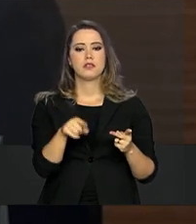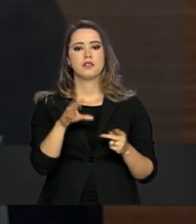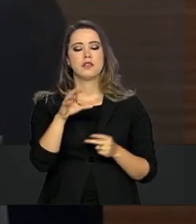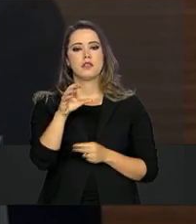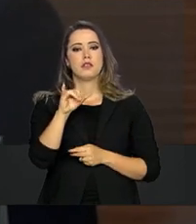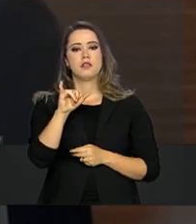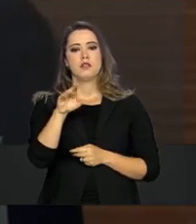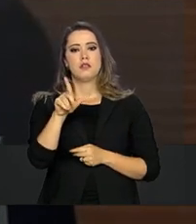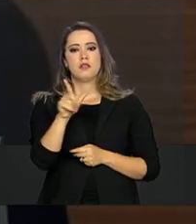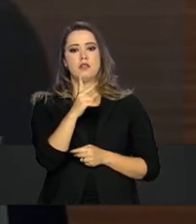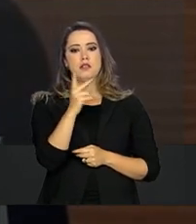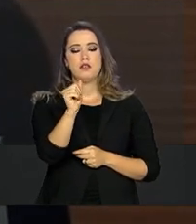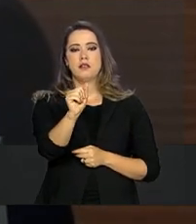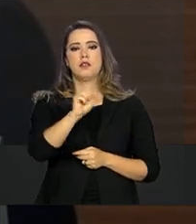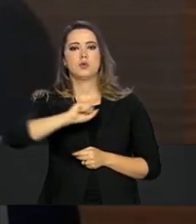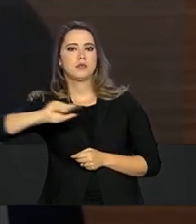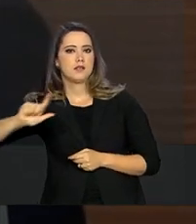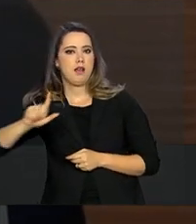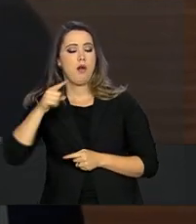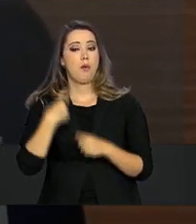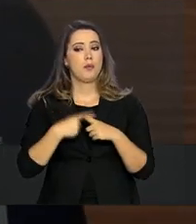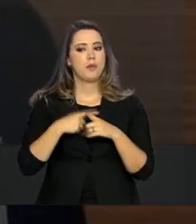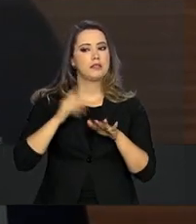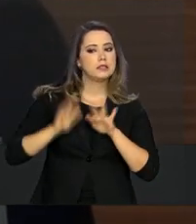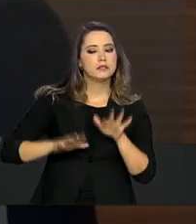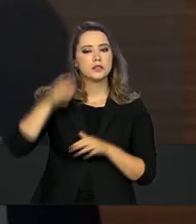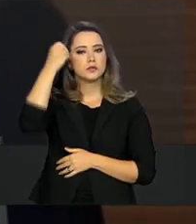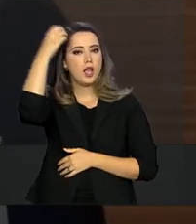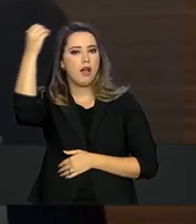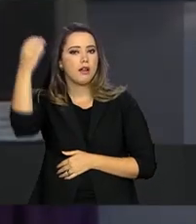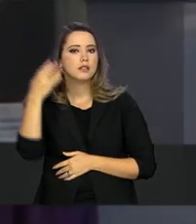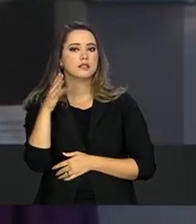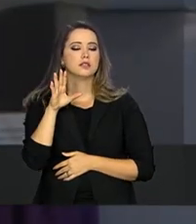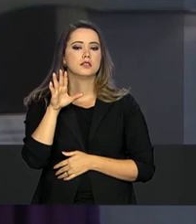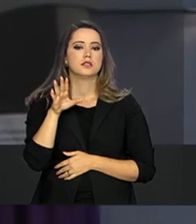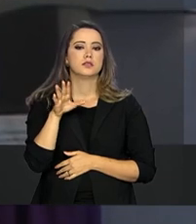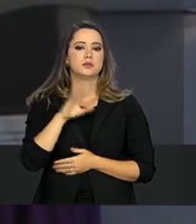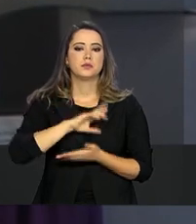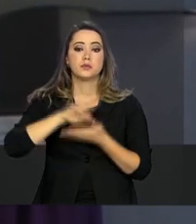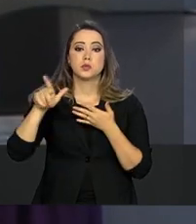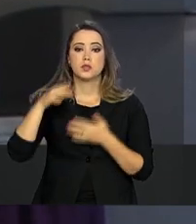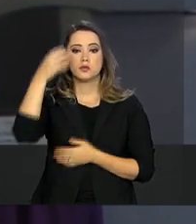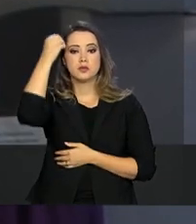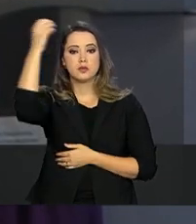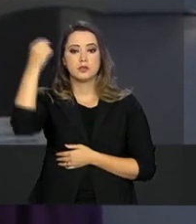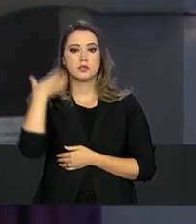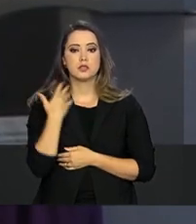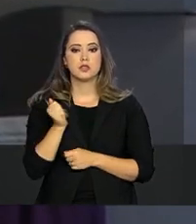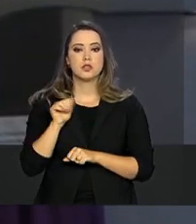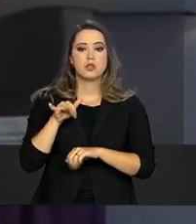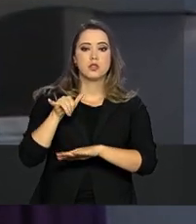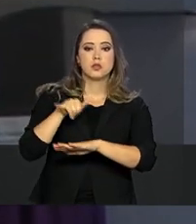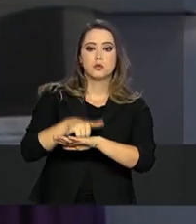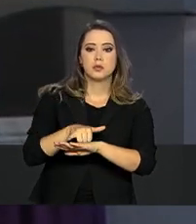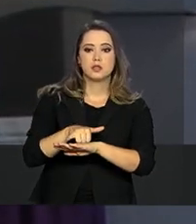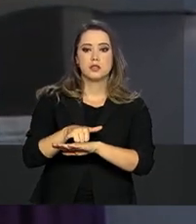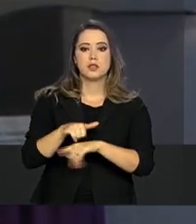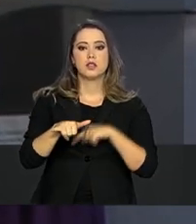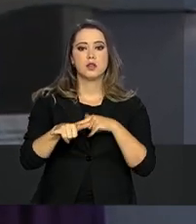porque nas várias viagens internacionais o deputado antonio imbassahy nós paramos aqui para